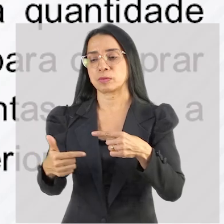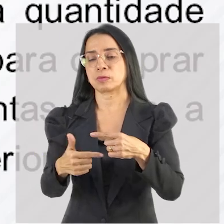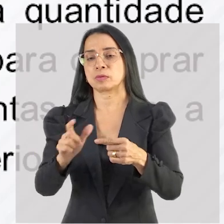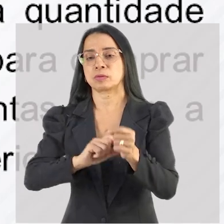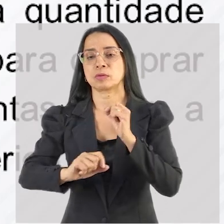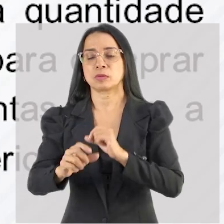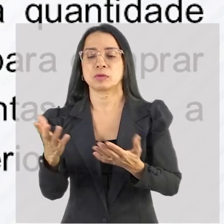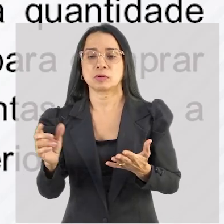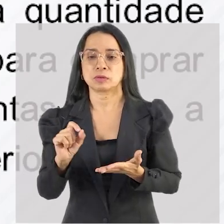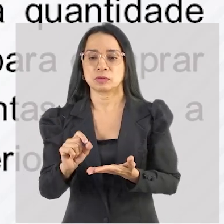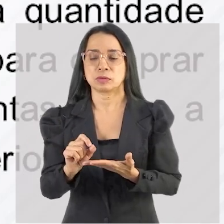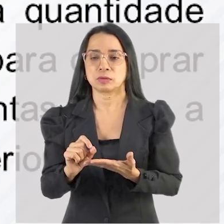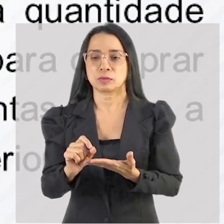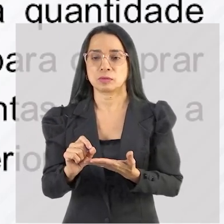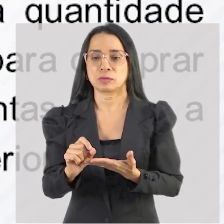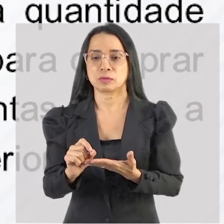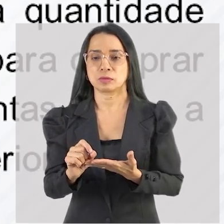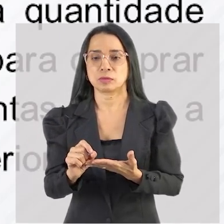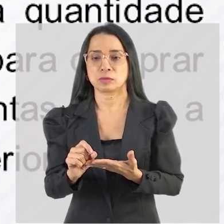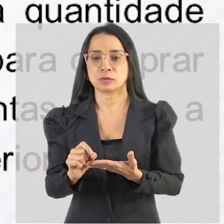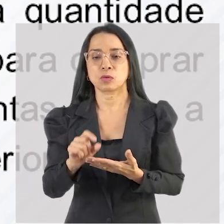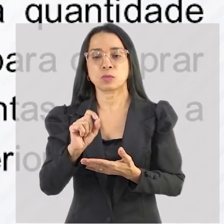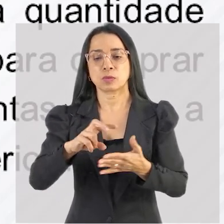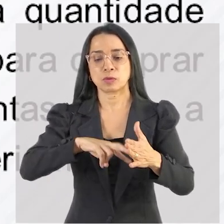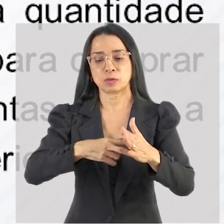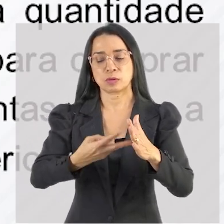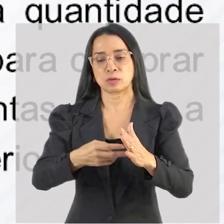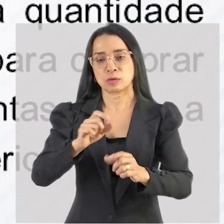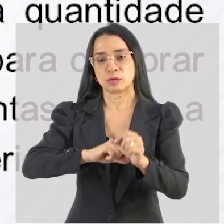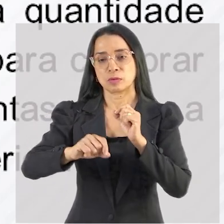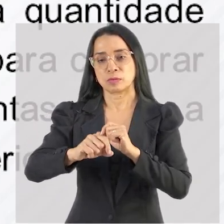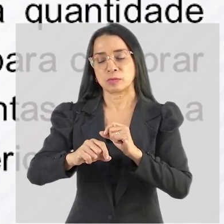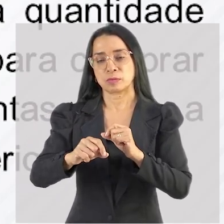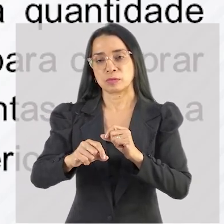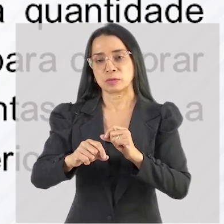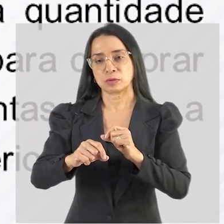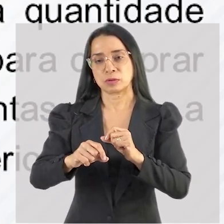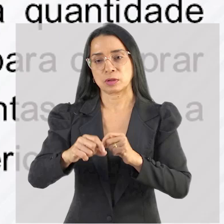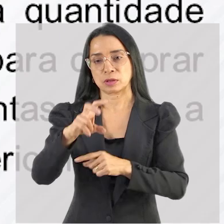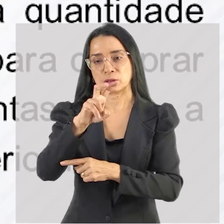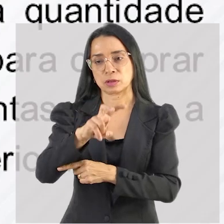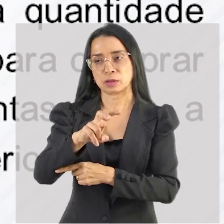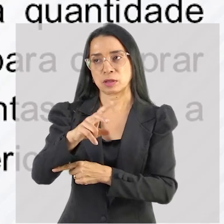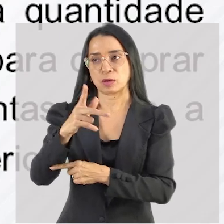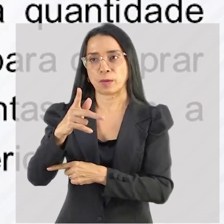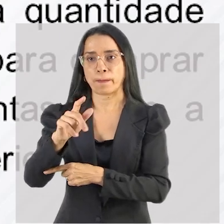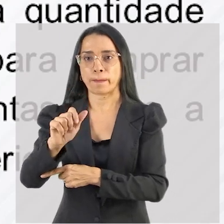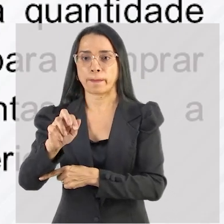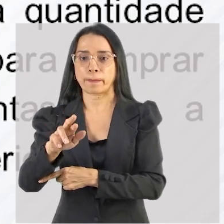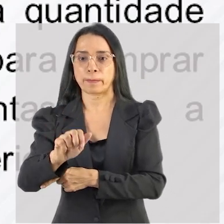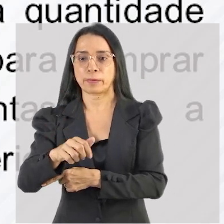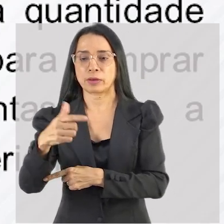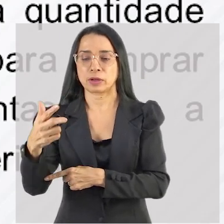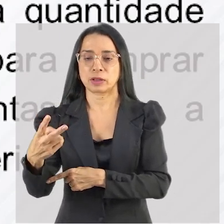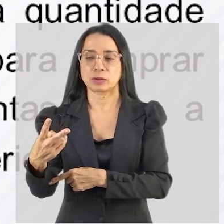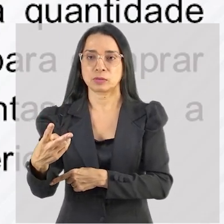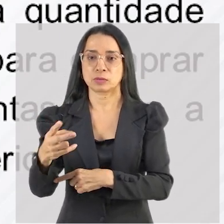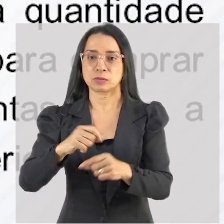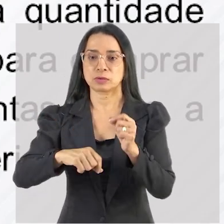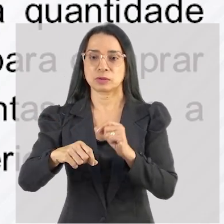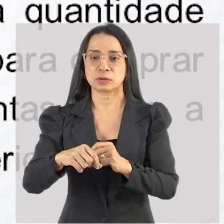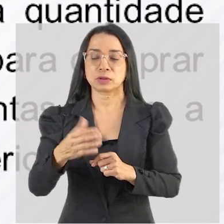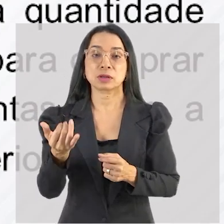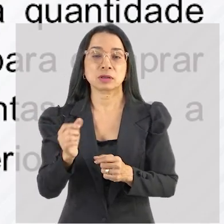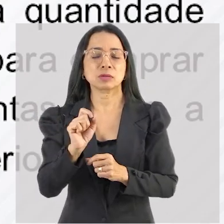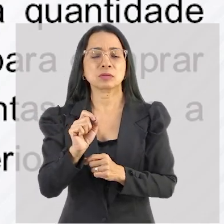2, respectivamente. Turma, o que significa essa proporção de 5 para 2? É que a cada 5 litros